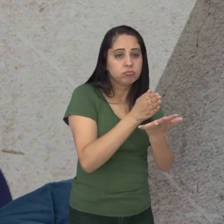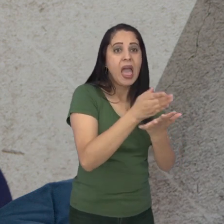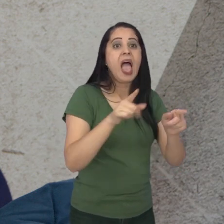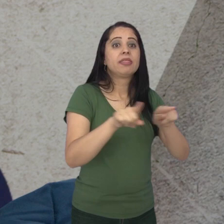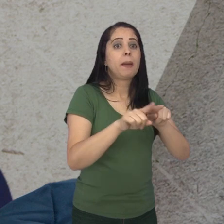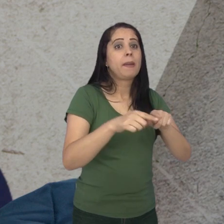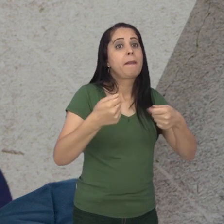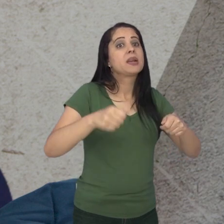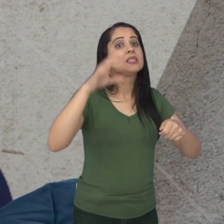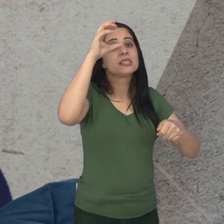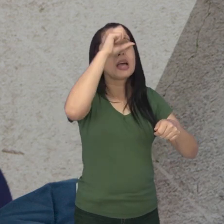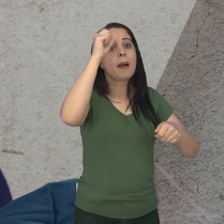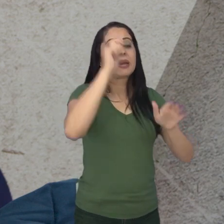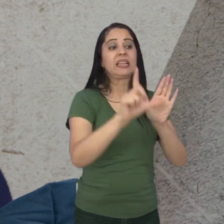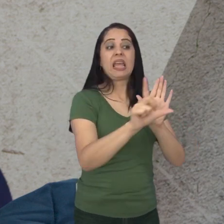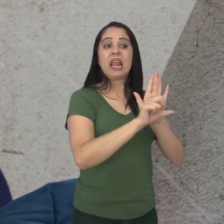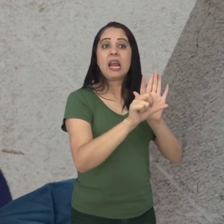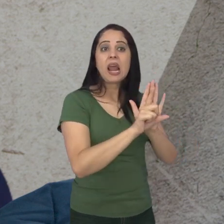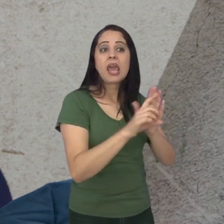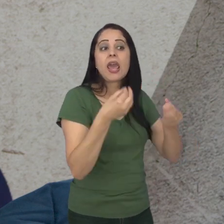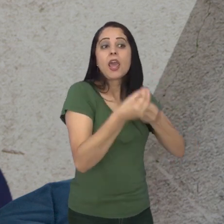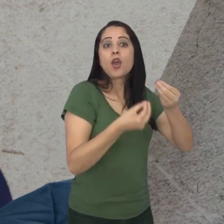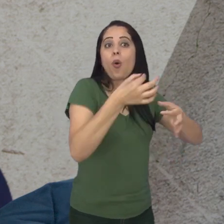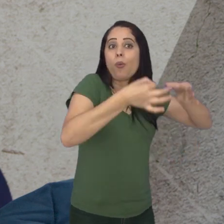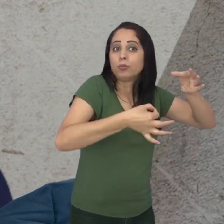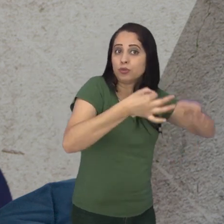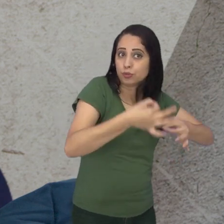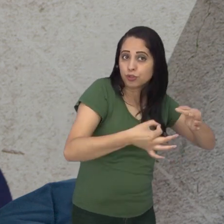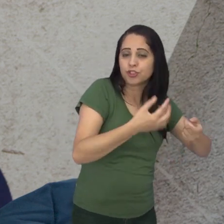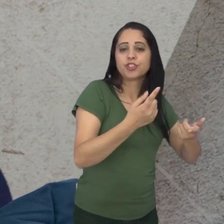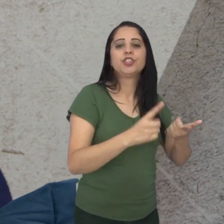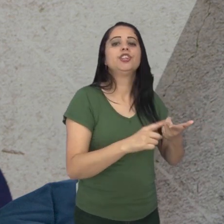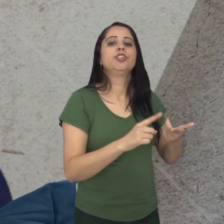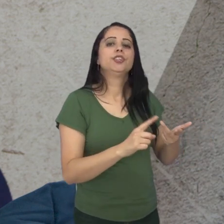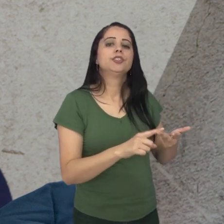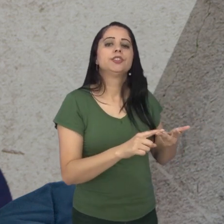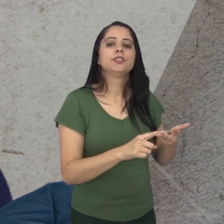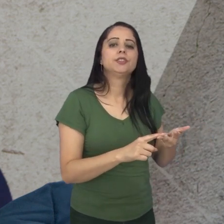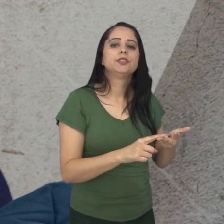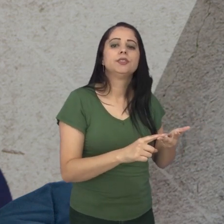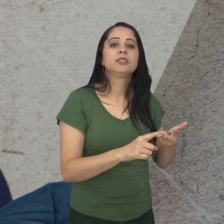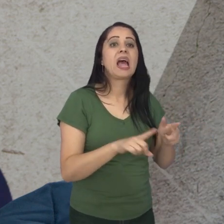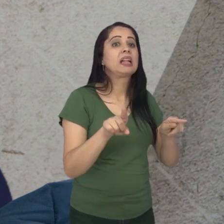de legislação, as questões jurídicas, as questões de